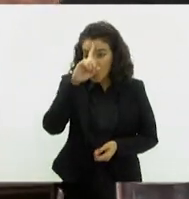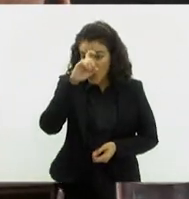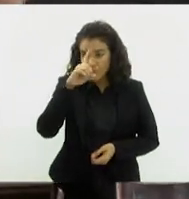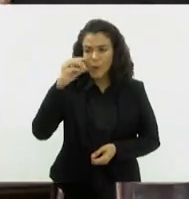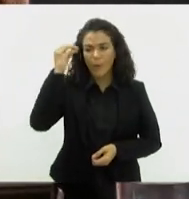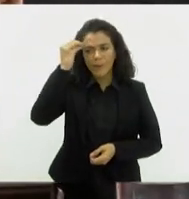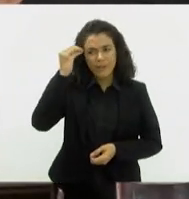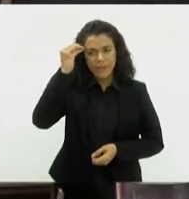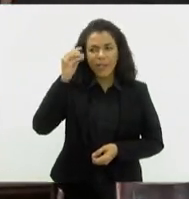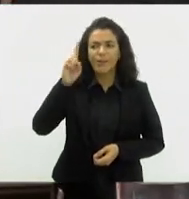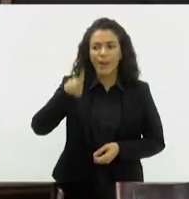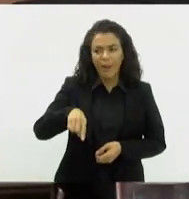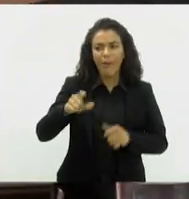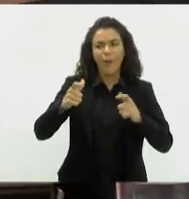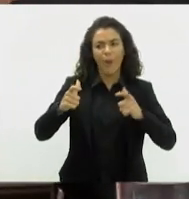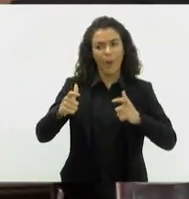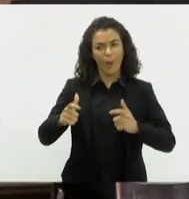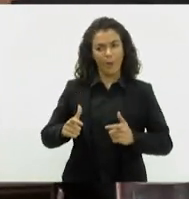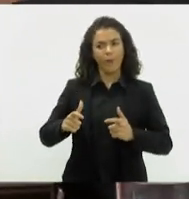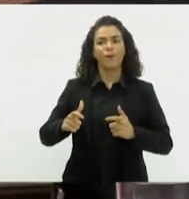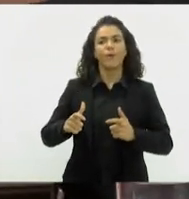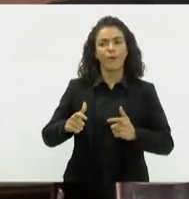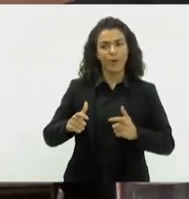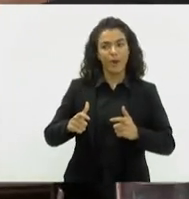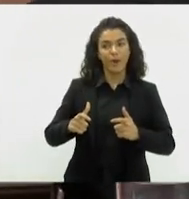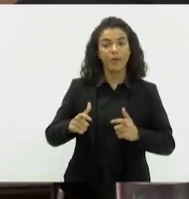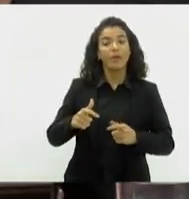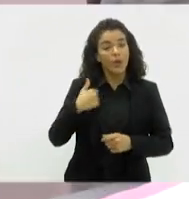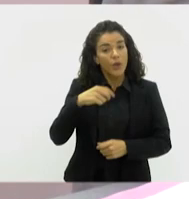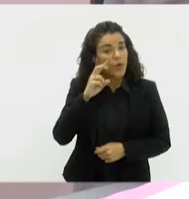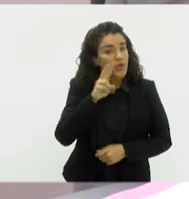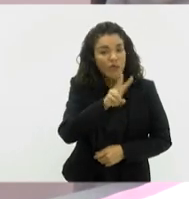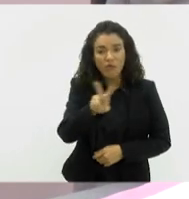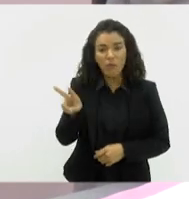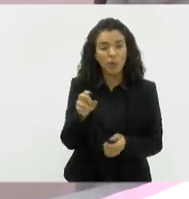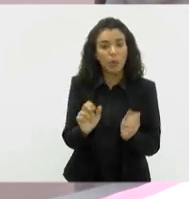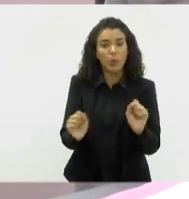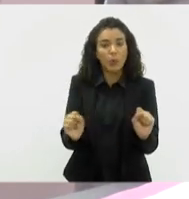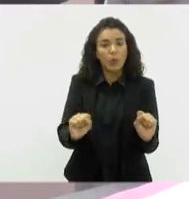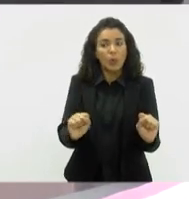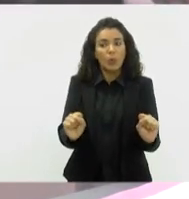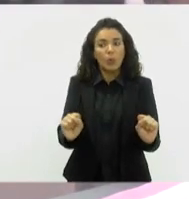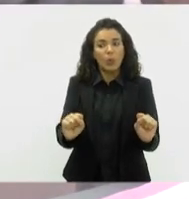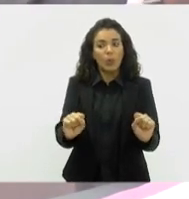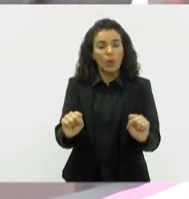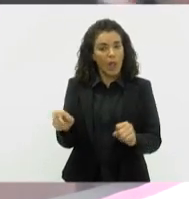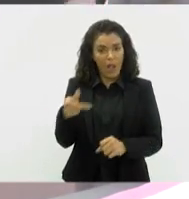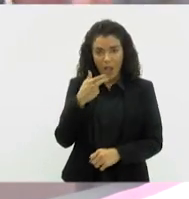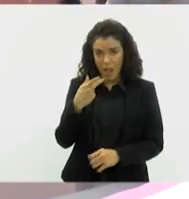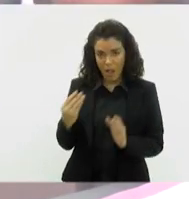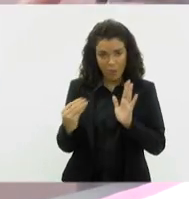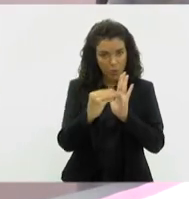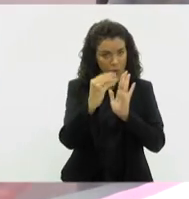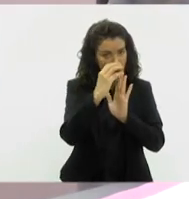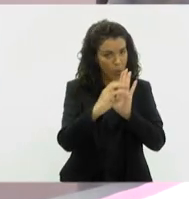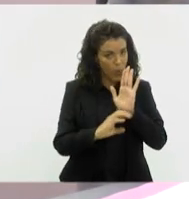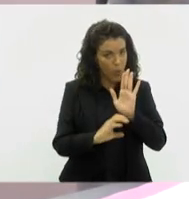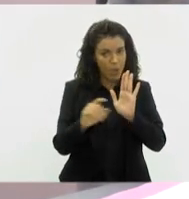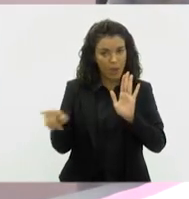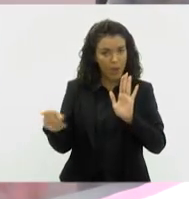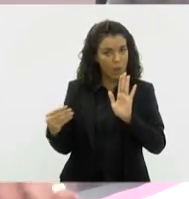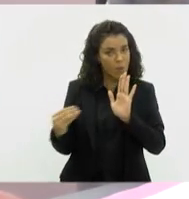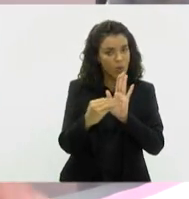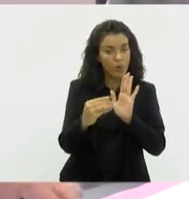psiquiátrico é um lugar que é objeto Eu tô vendo todo mundo nervoso. Mas ela não falou no currículo dela a experiência que ela deveria ter